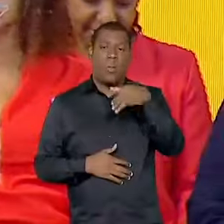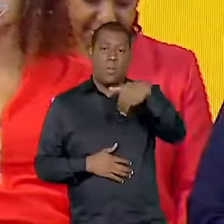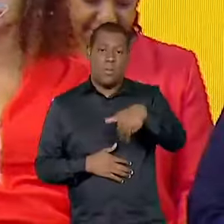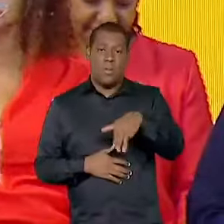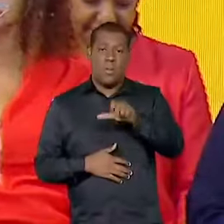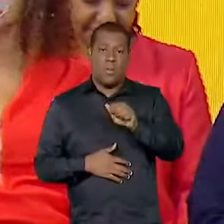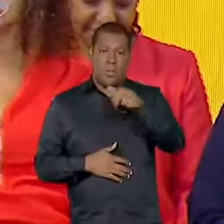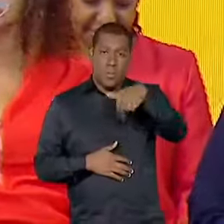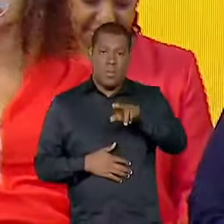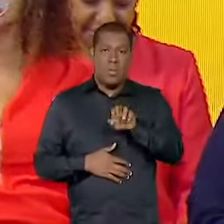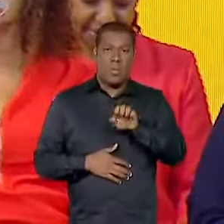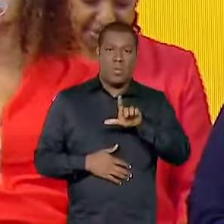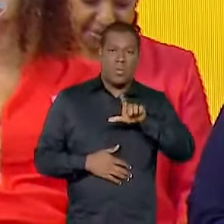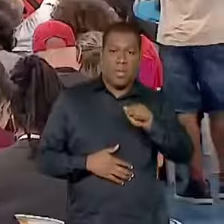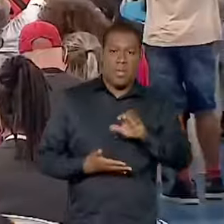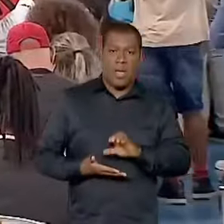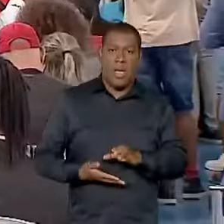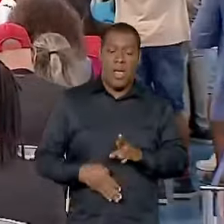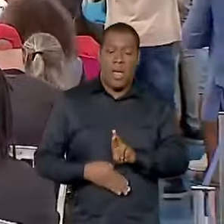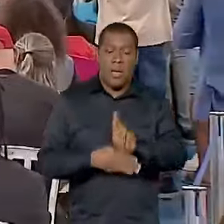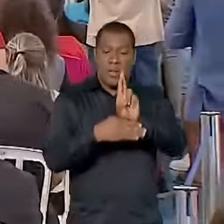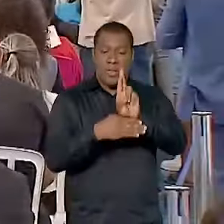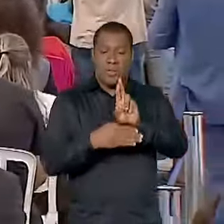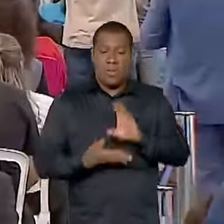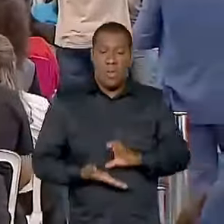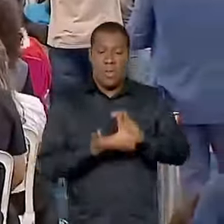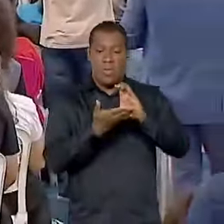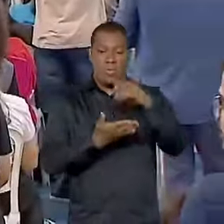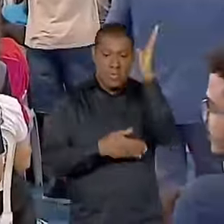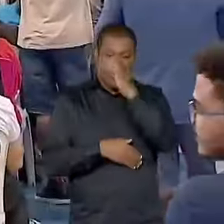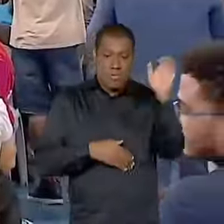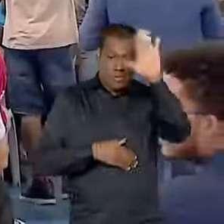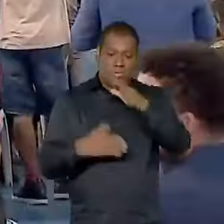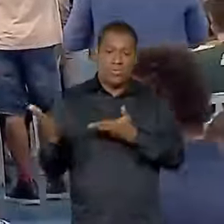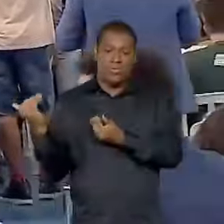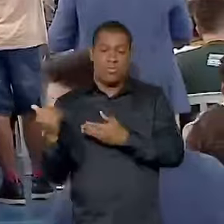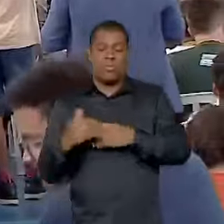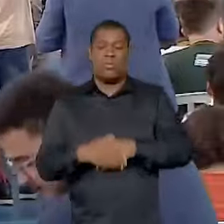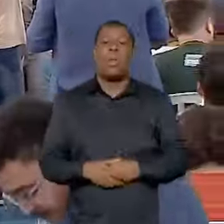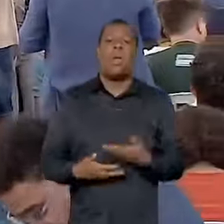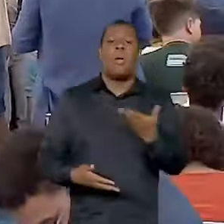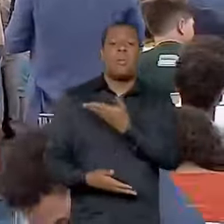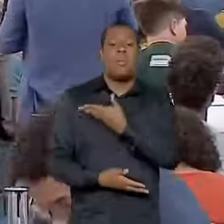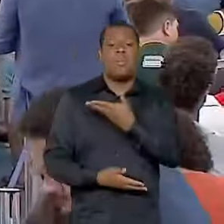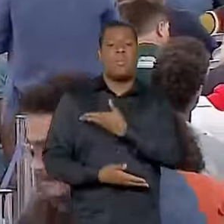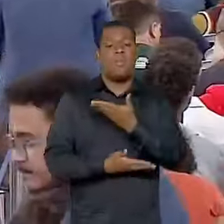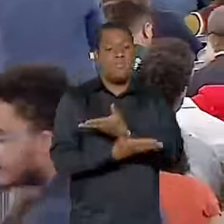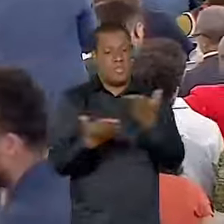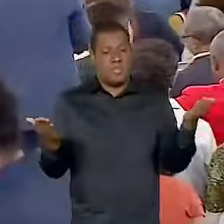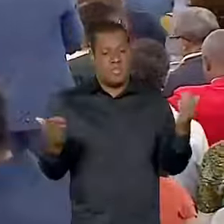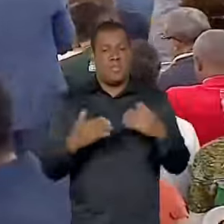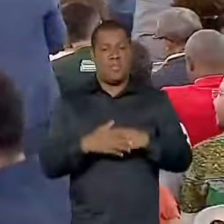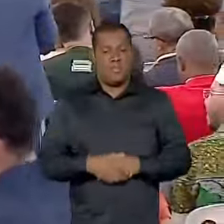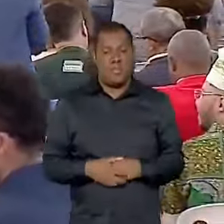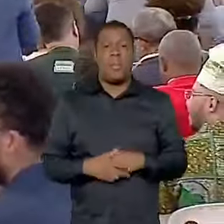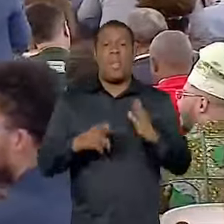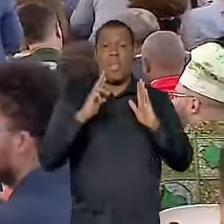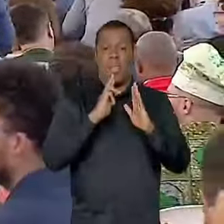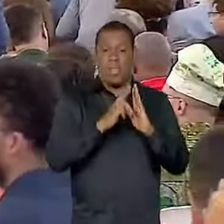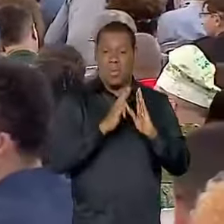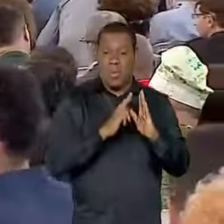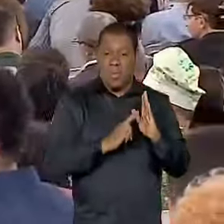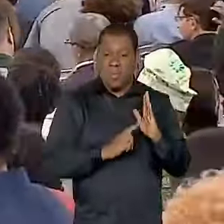de Juventude. Queridas companheiras e queridos companheiros, penso que não esqueci ninguém aqui na minha